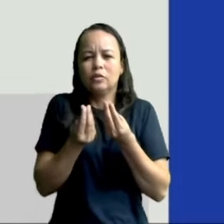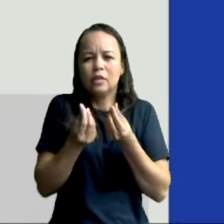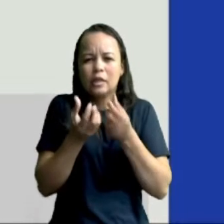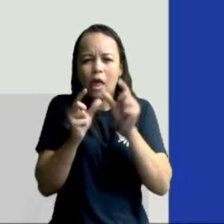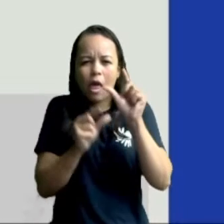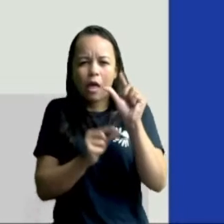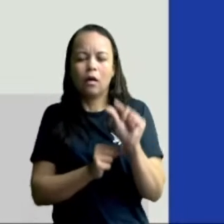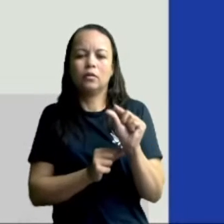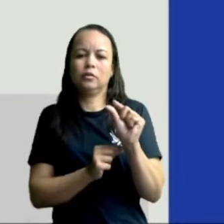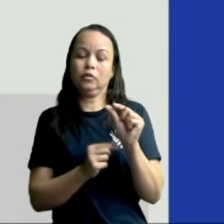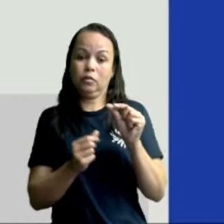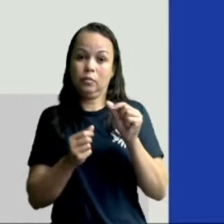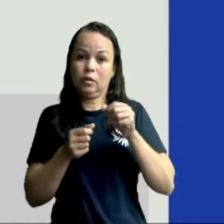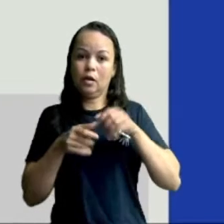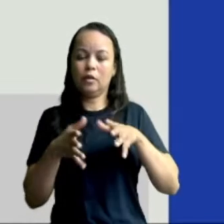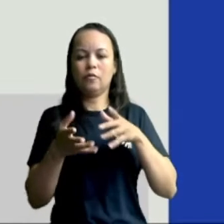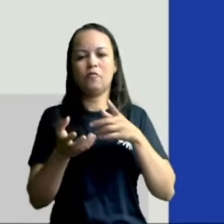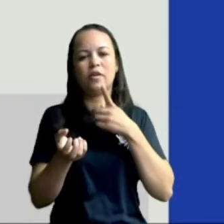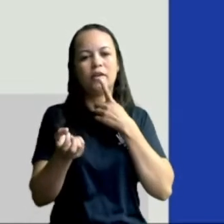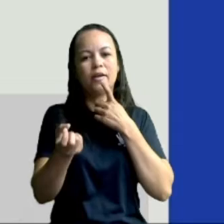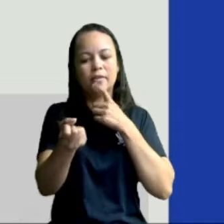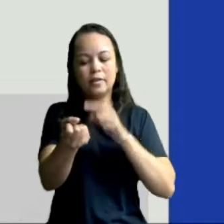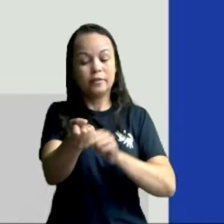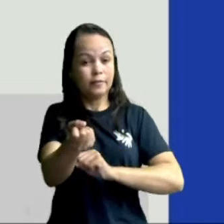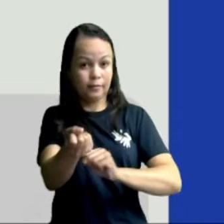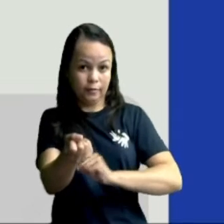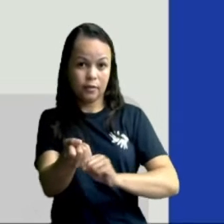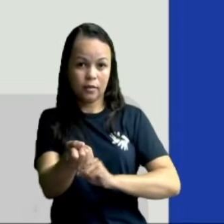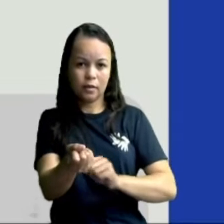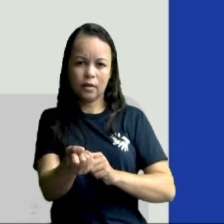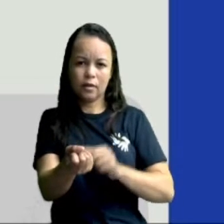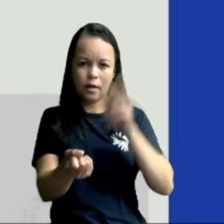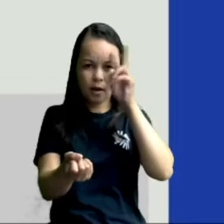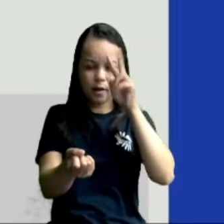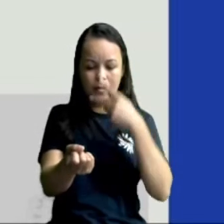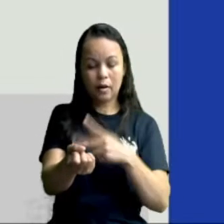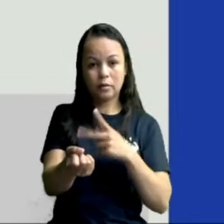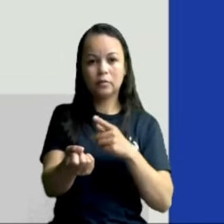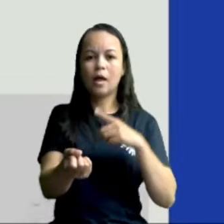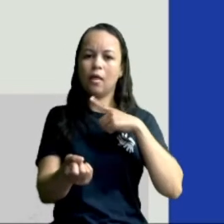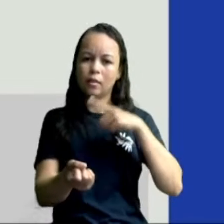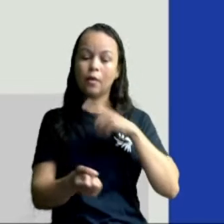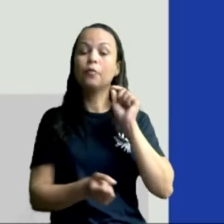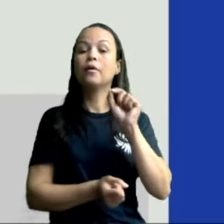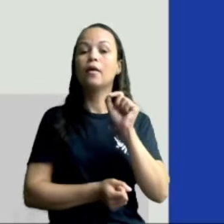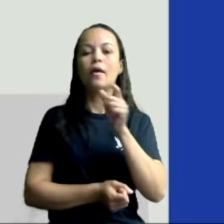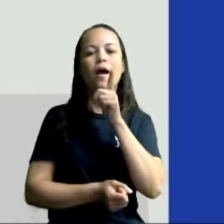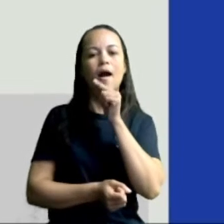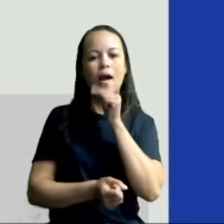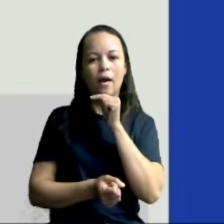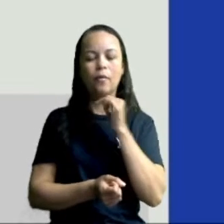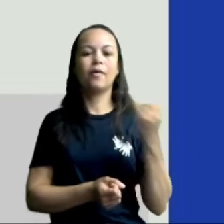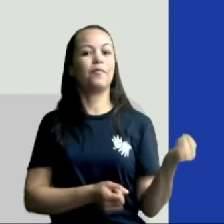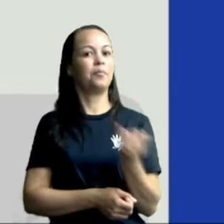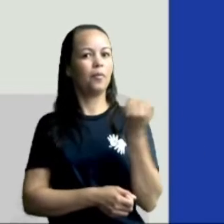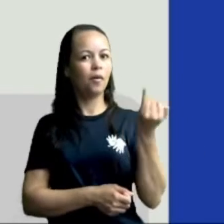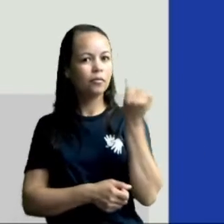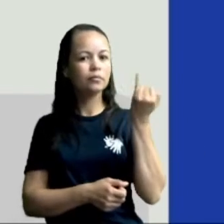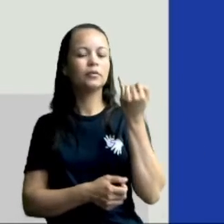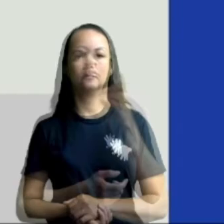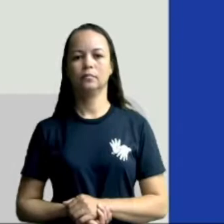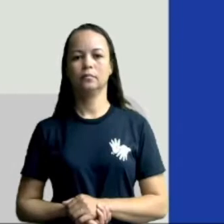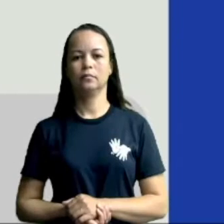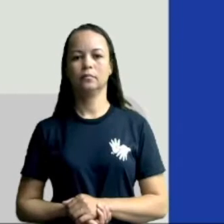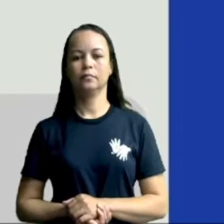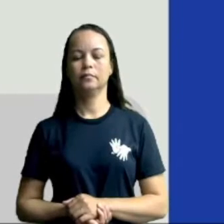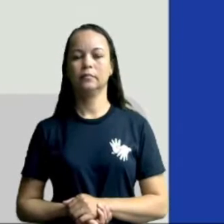Para diminuir a oferta de sangue, lembrando que o sangue tem na sua composição muita água, a água é um excelente sequestrador de